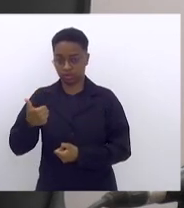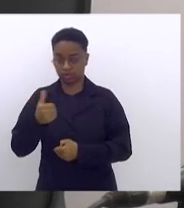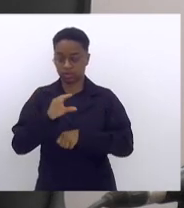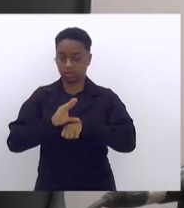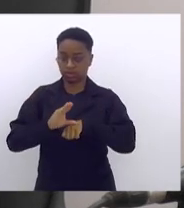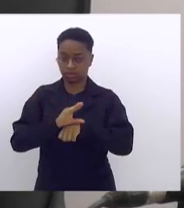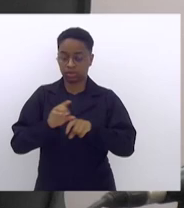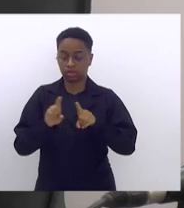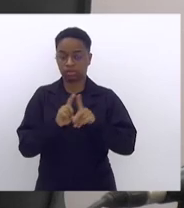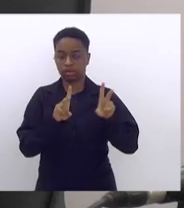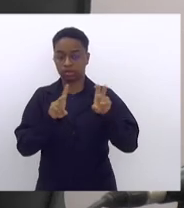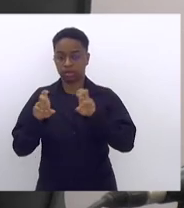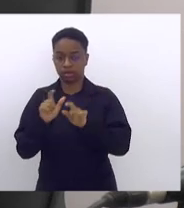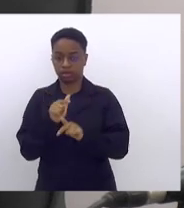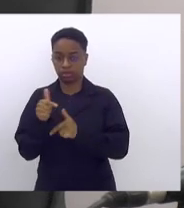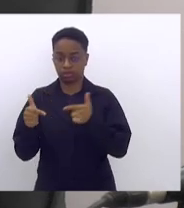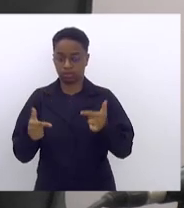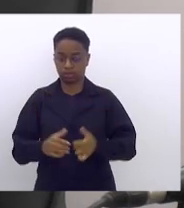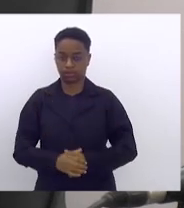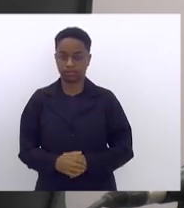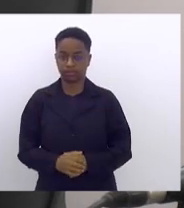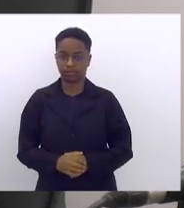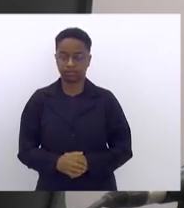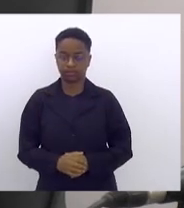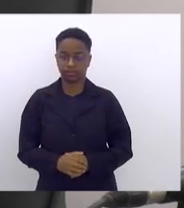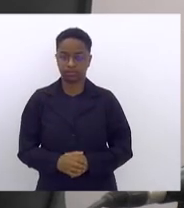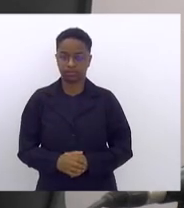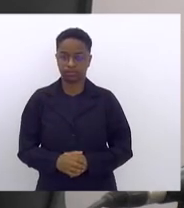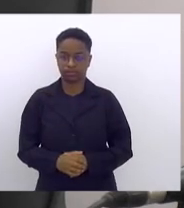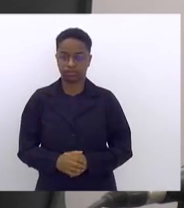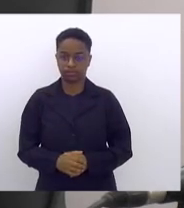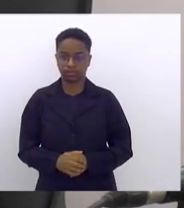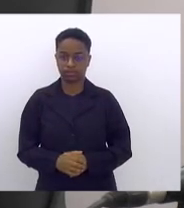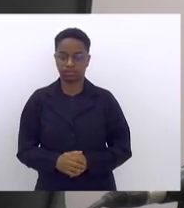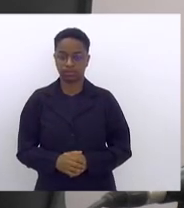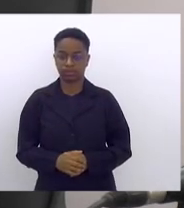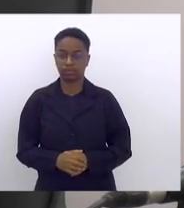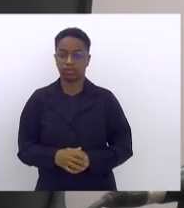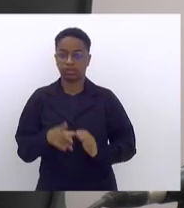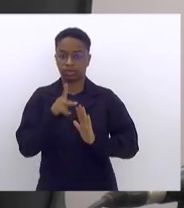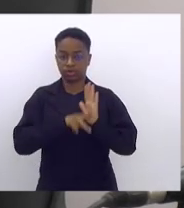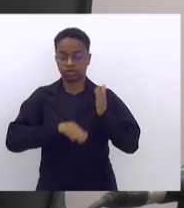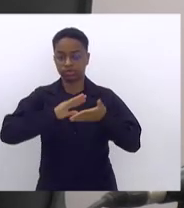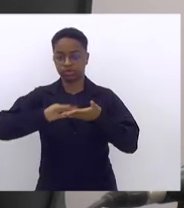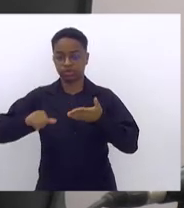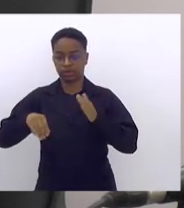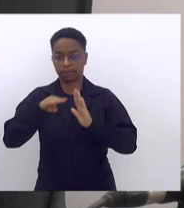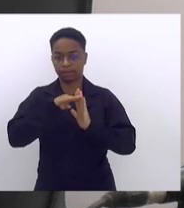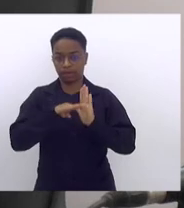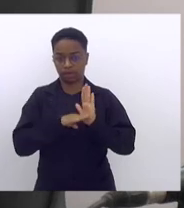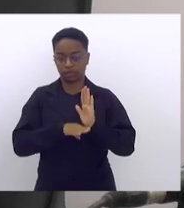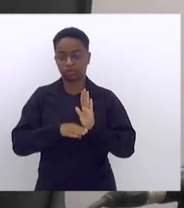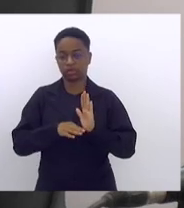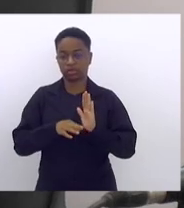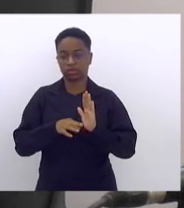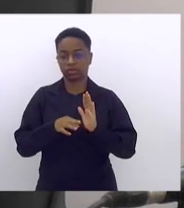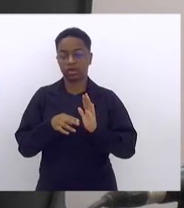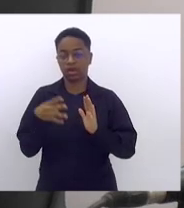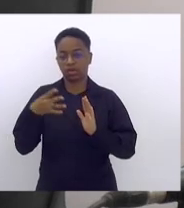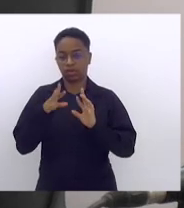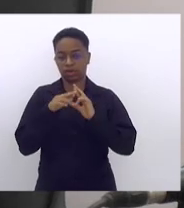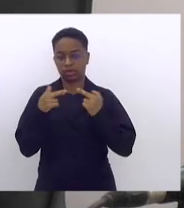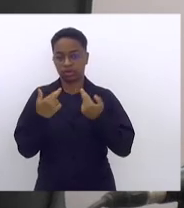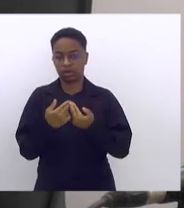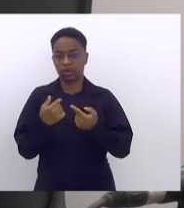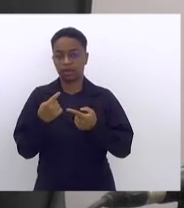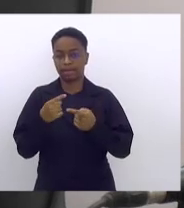e dá outras providências. O projeto foi retirado de pauta na 14ª reunião ordinária pelo relator, com alteração do